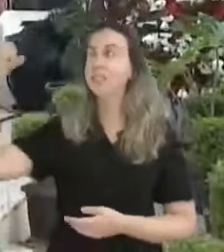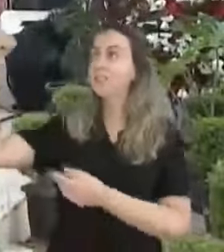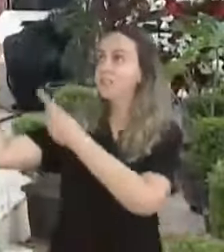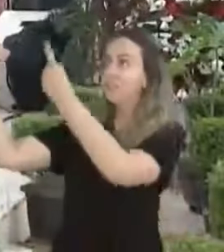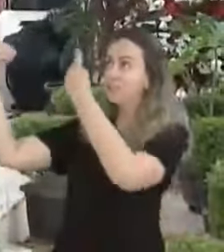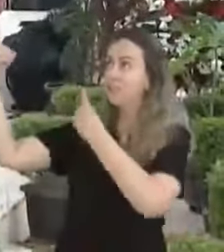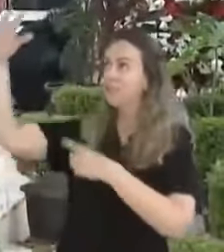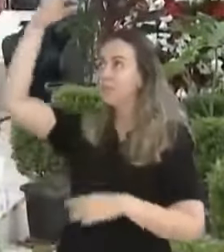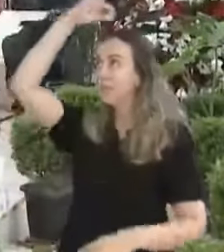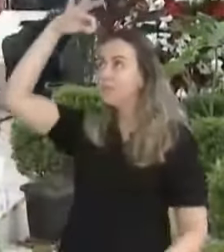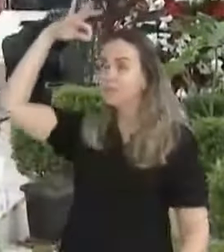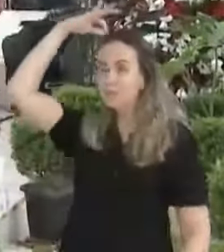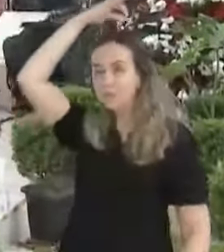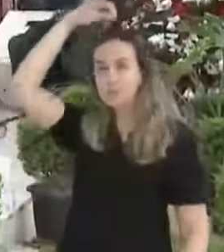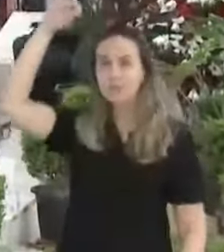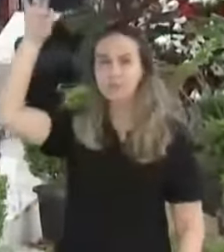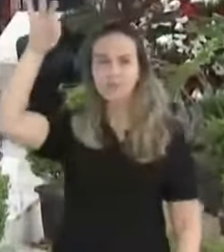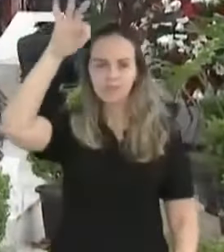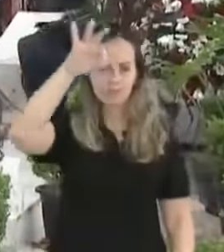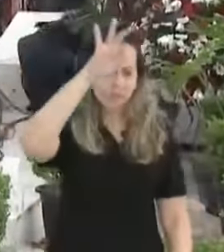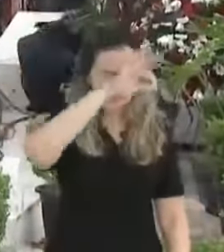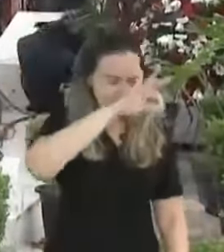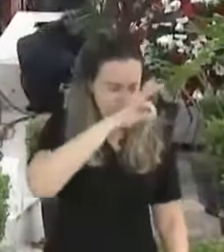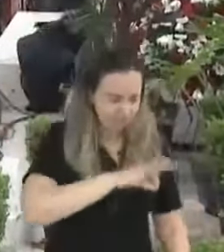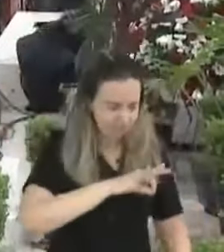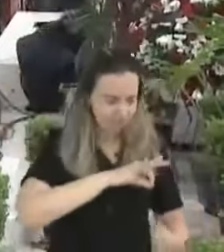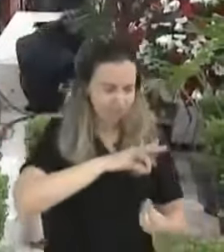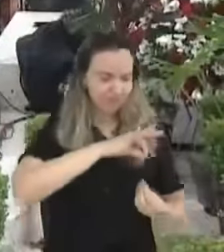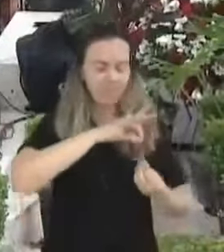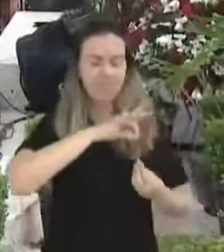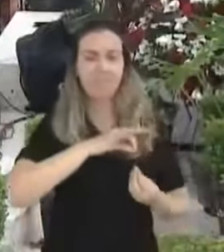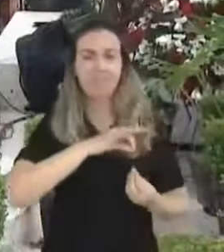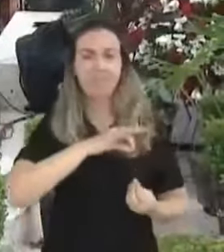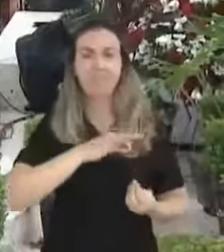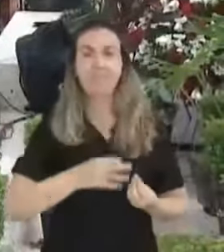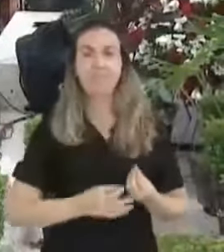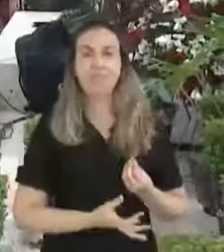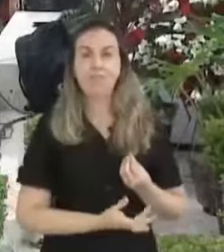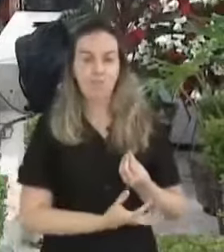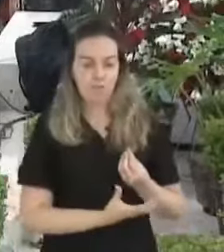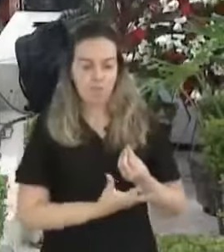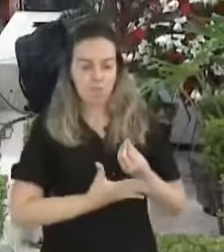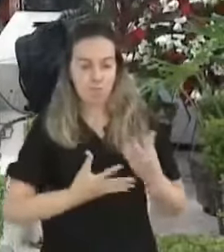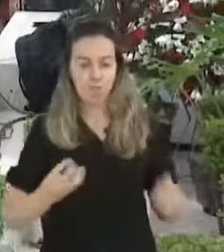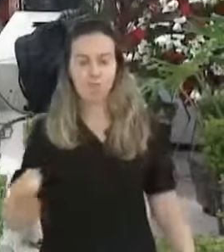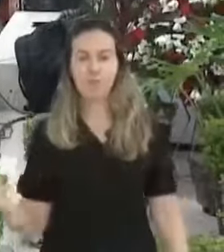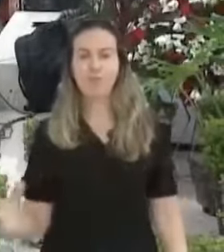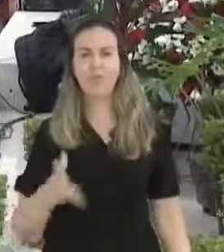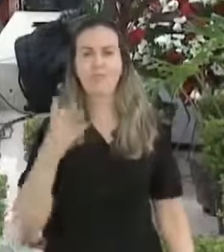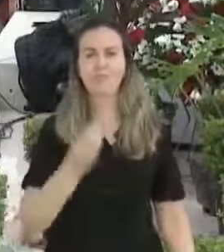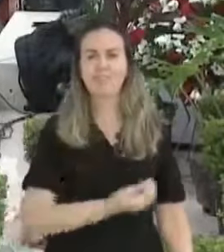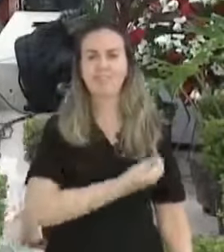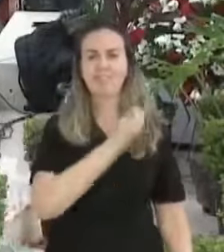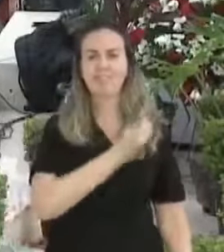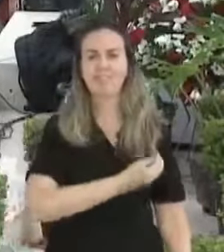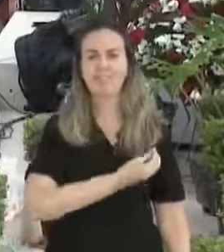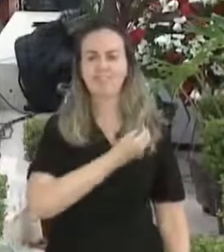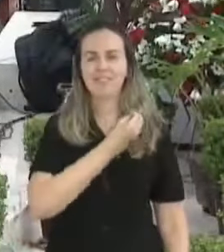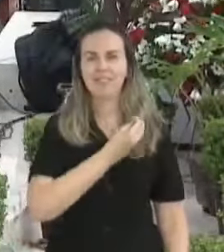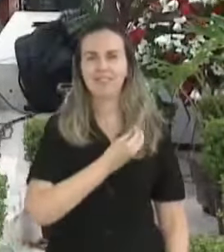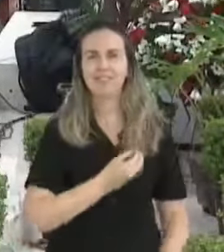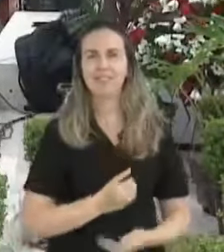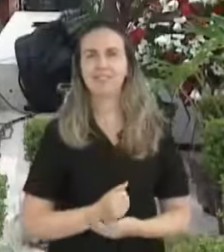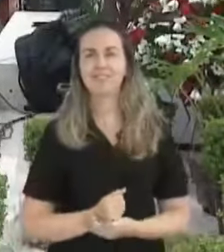teu espírito e eles logo são criados, e assim renovas a face da terra. Está escrito em